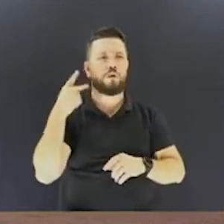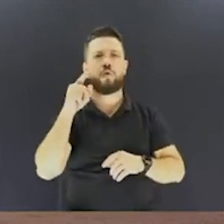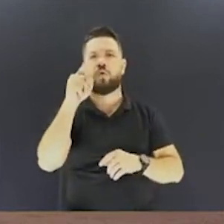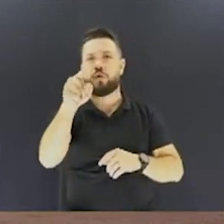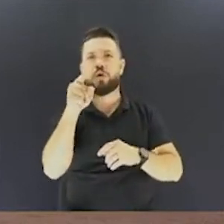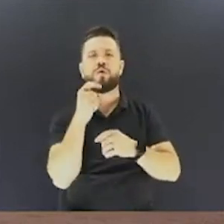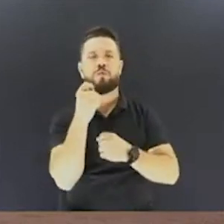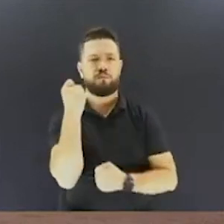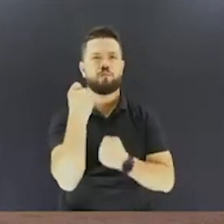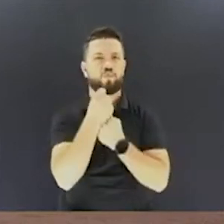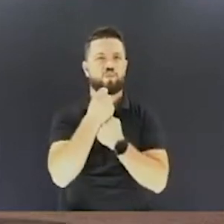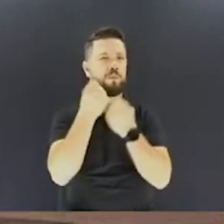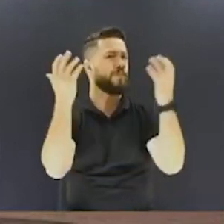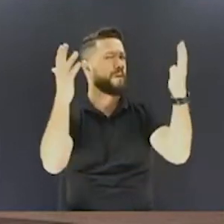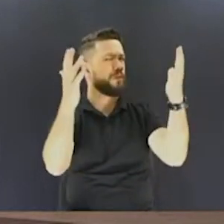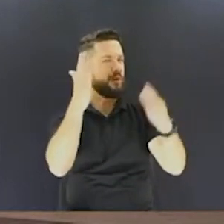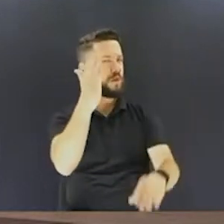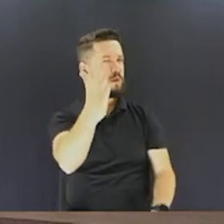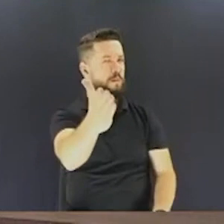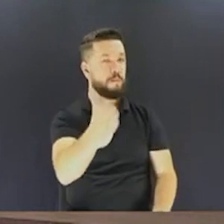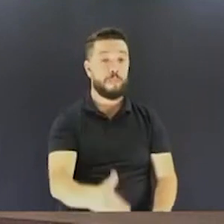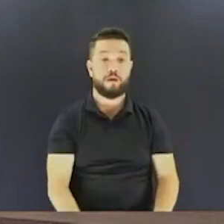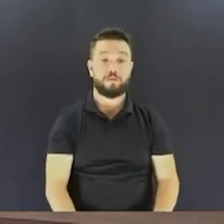bem, parabéns. Obrigado, meu companheiro